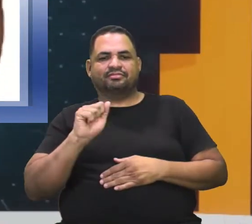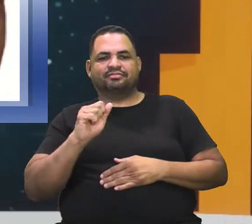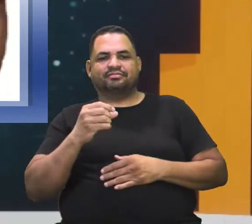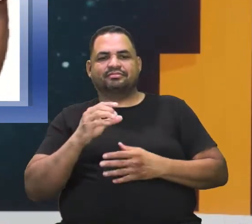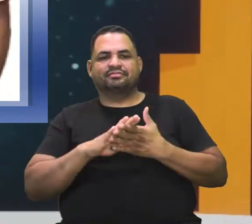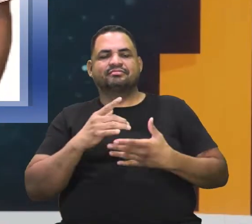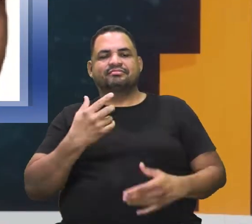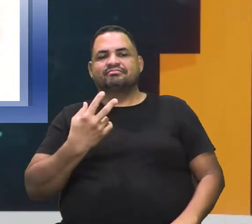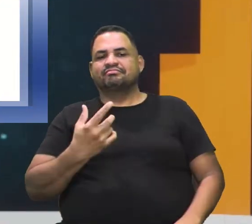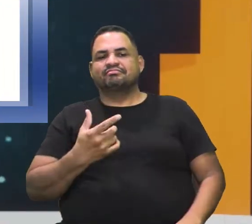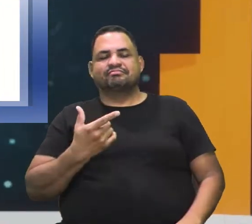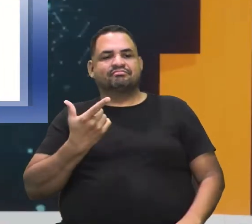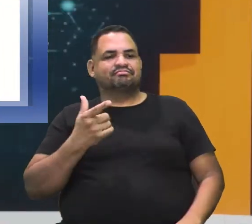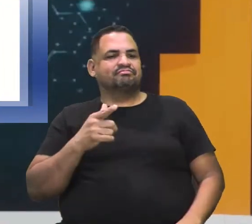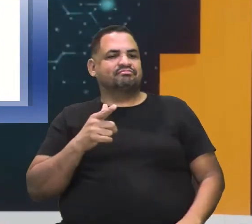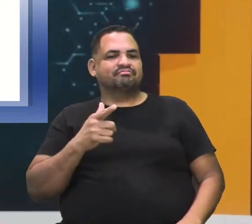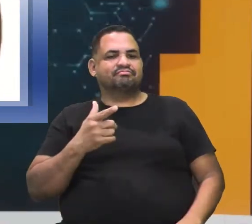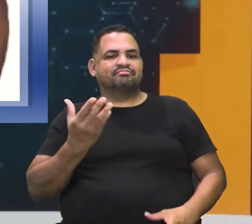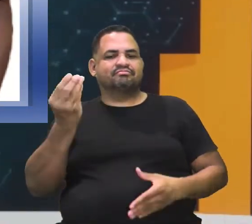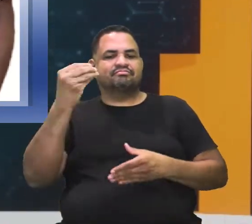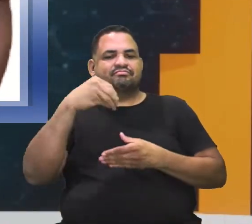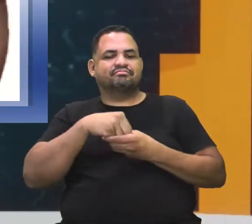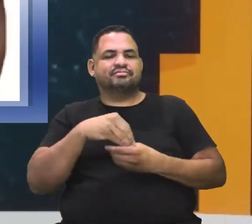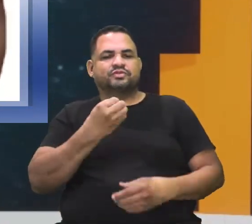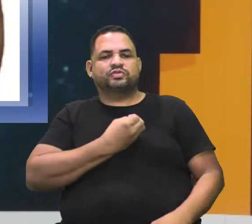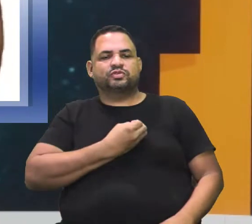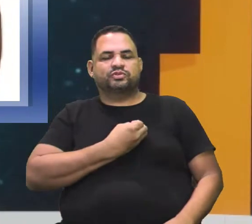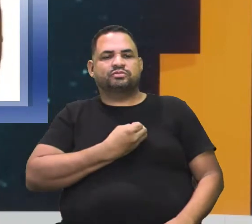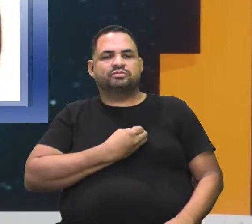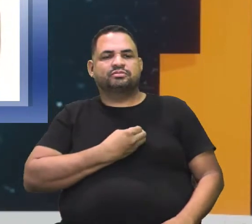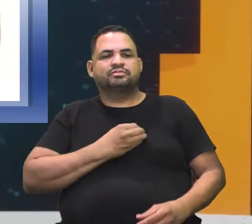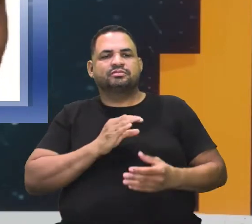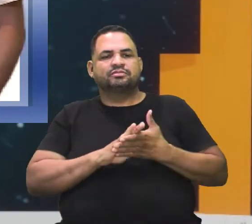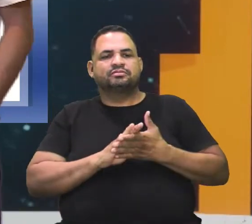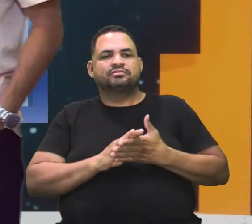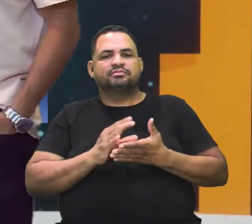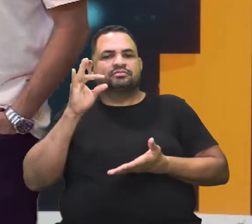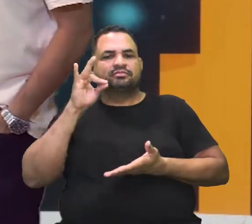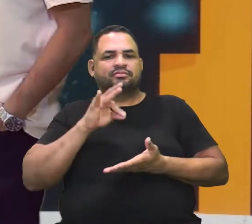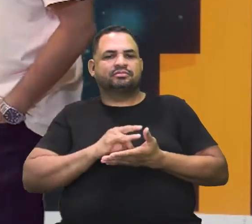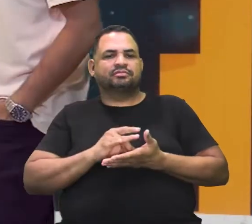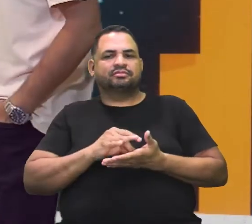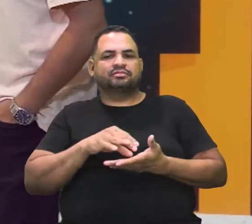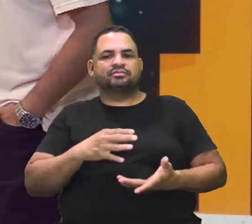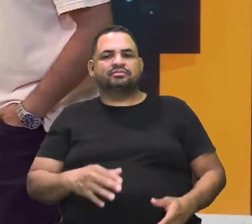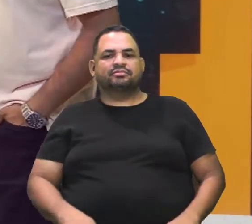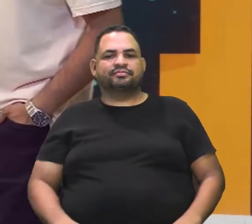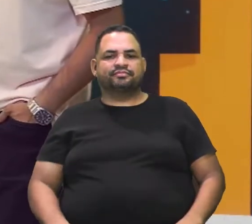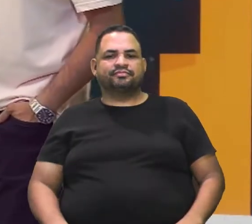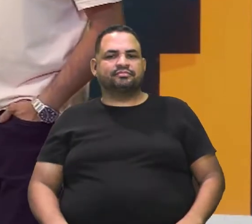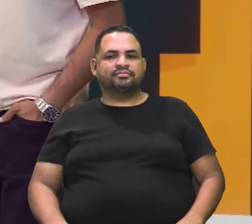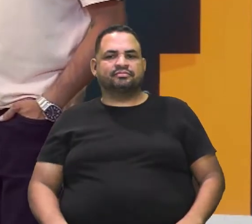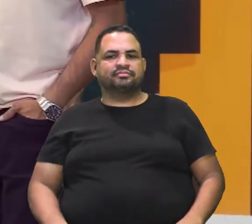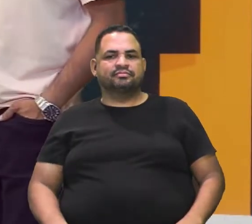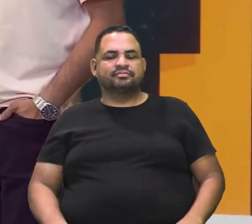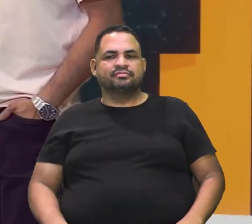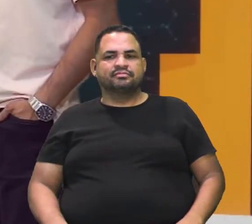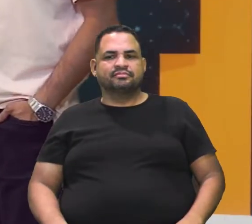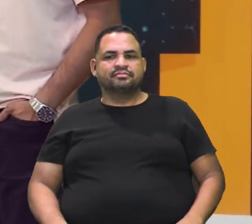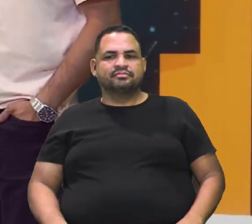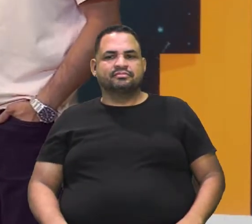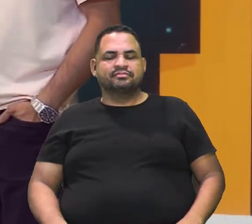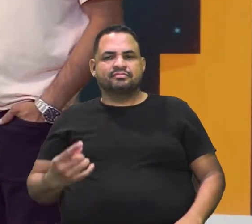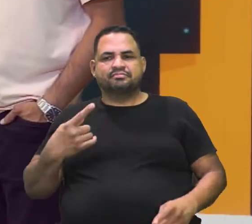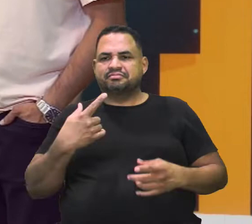não existe, dentro dos números reais, uma solução para isso. Não tem. Não tem. -1 não encaixa aqui dentro. Assim